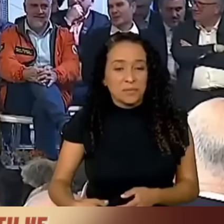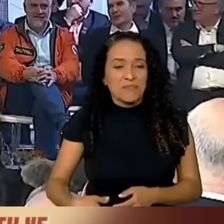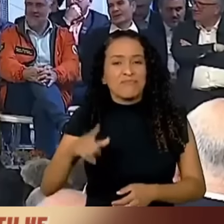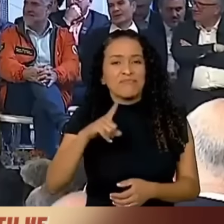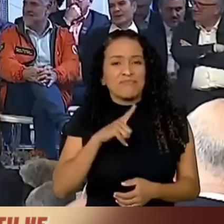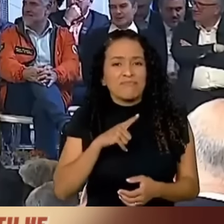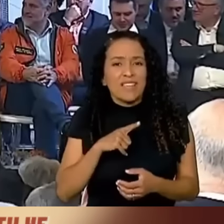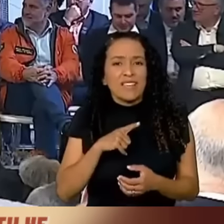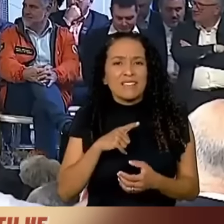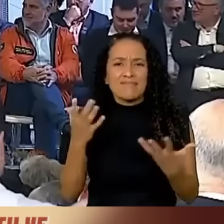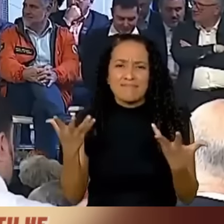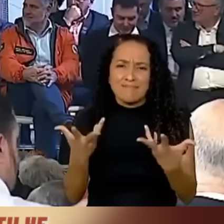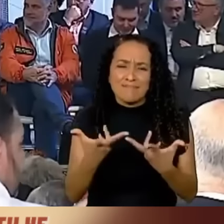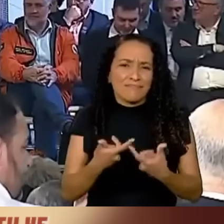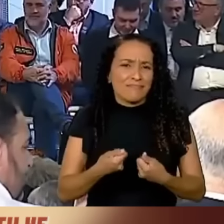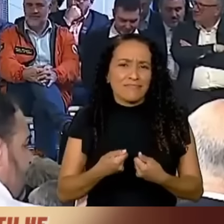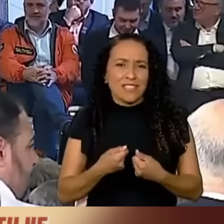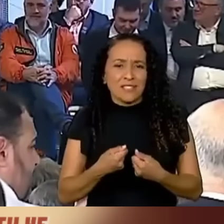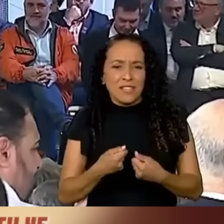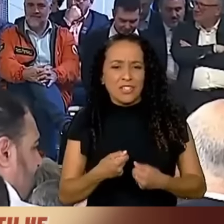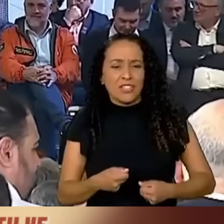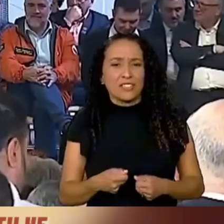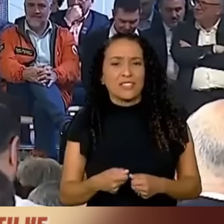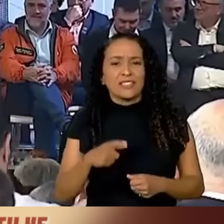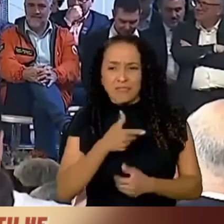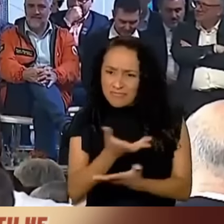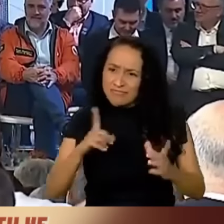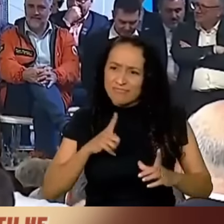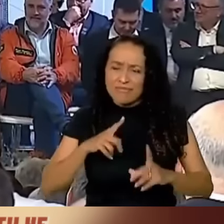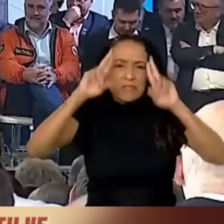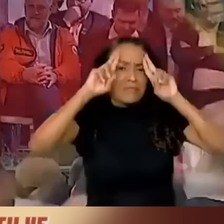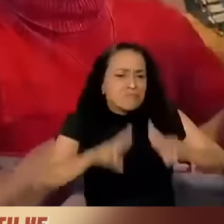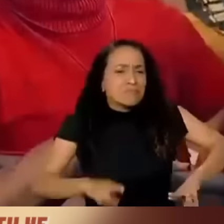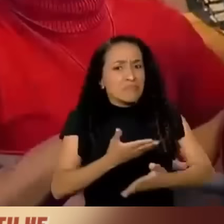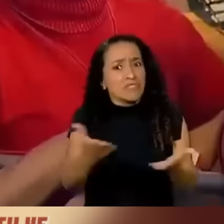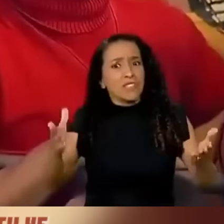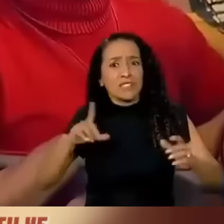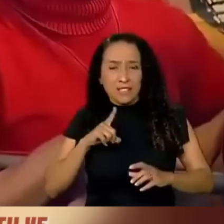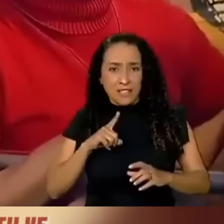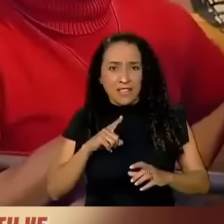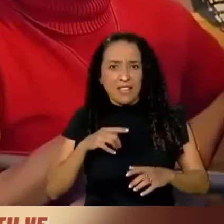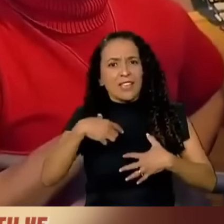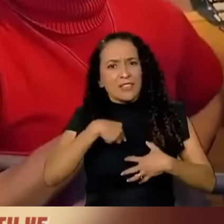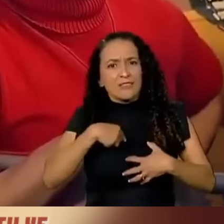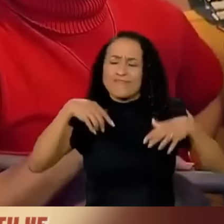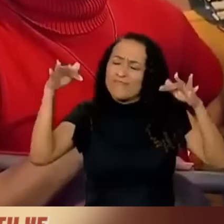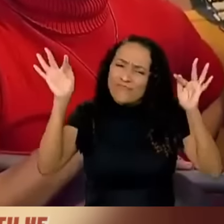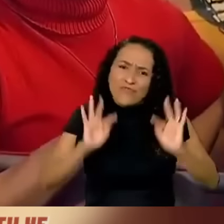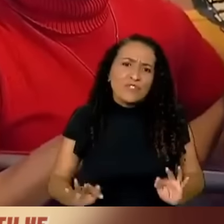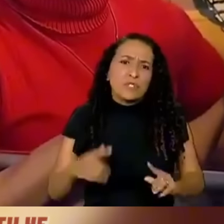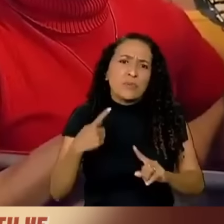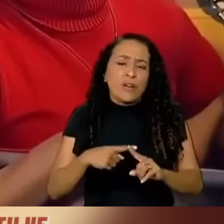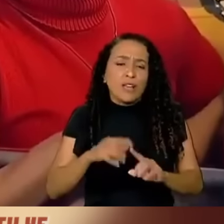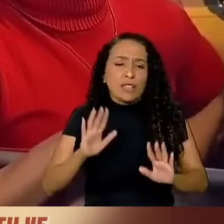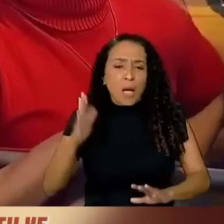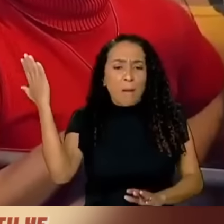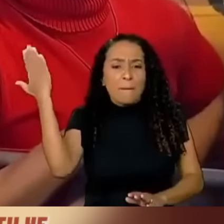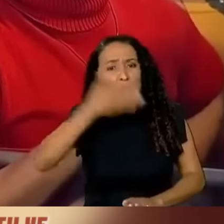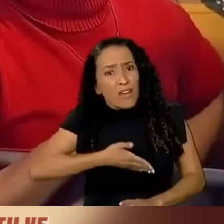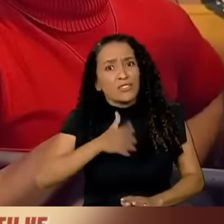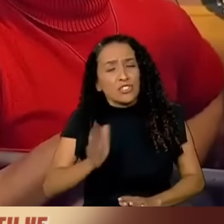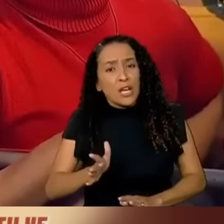tem a excelência que vocês têm, que tem a respeitabilidade que vocês têm, eu fico muito feliz, porque está provado,